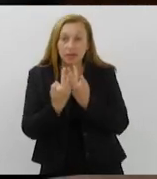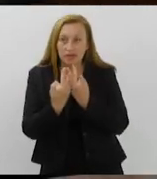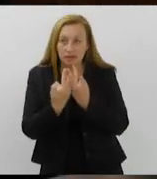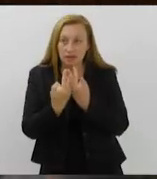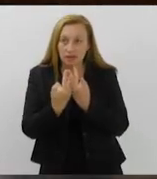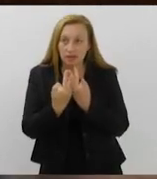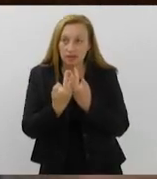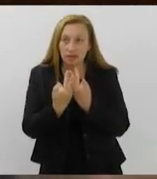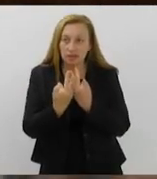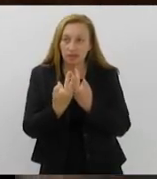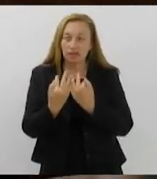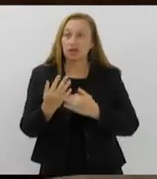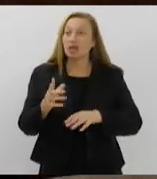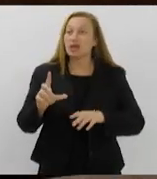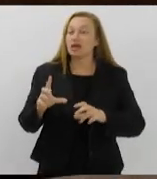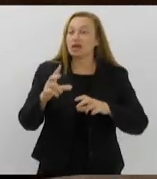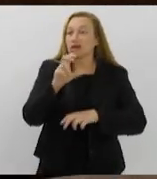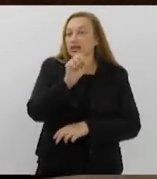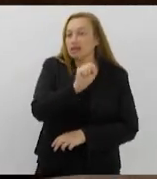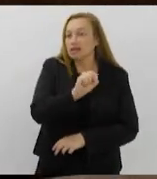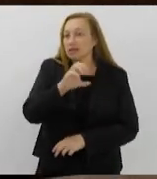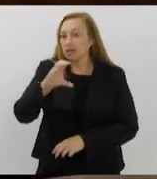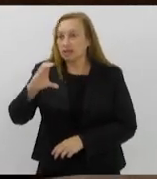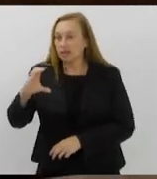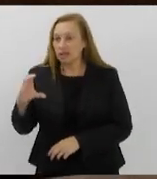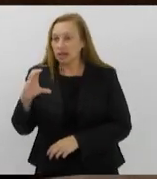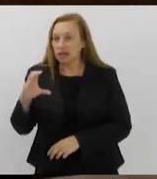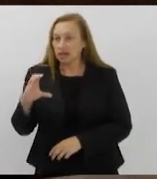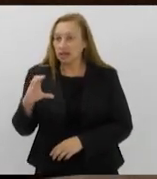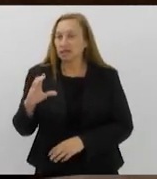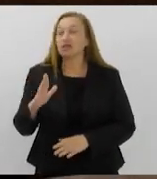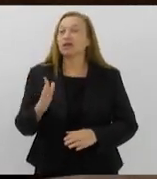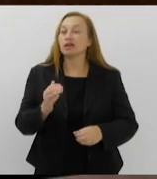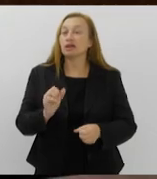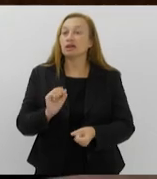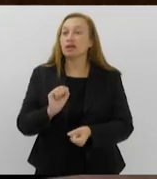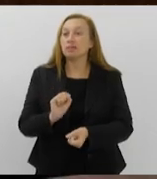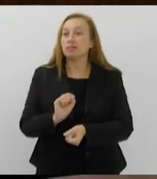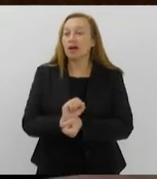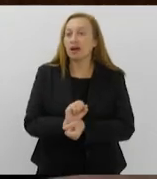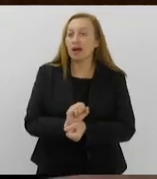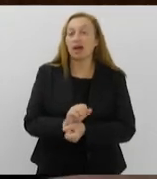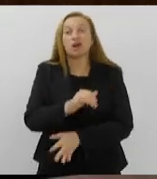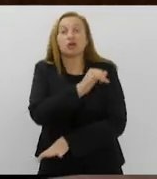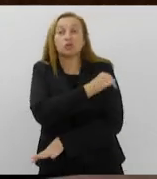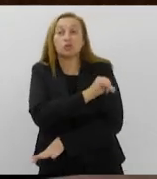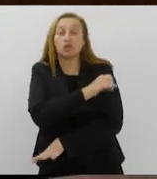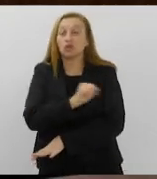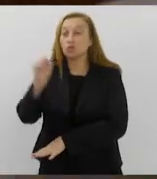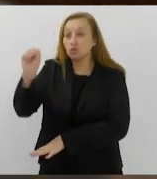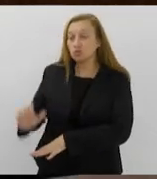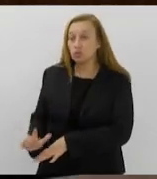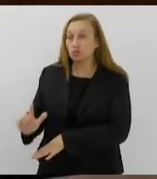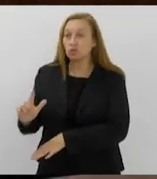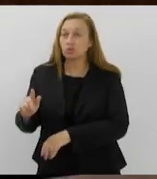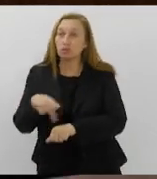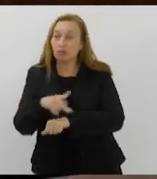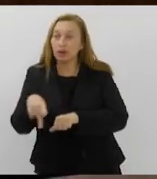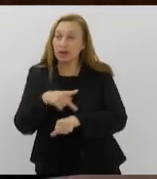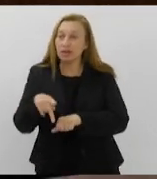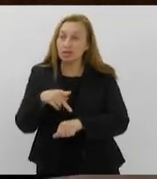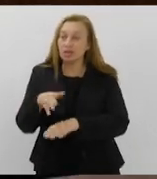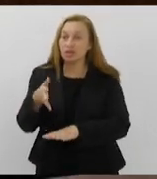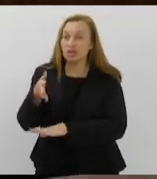com destino a Santa Catarina tiveram que parar no Rio por conta de um surto de febre amarela no sul do país na época, ficaram alojados em Porto